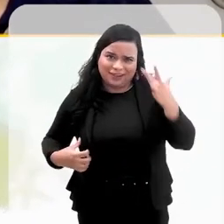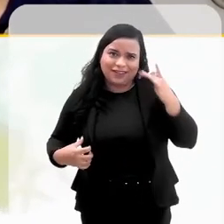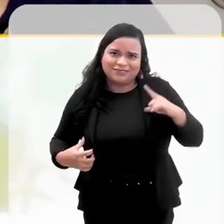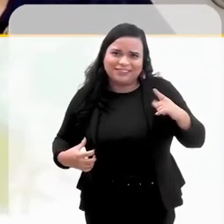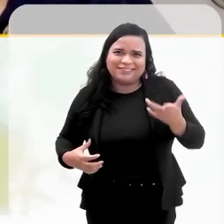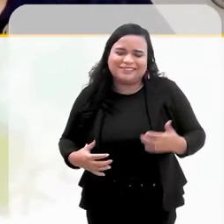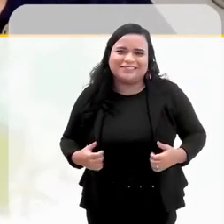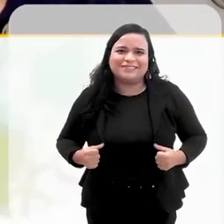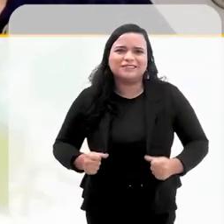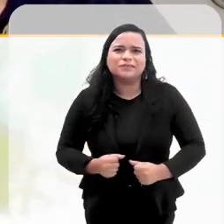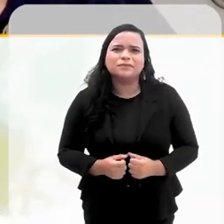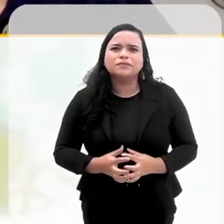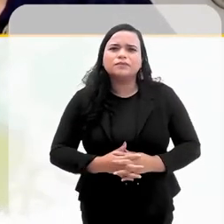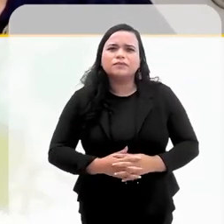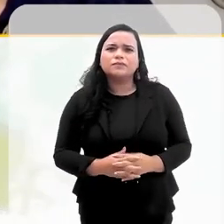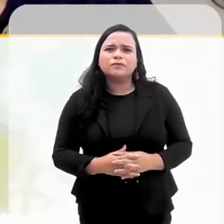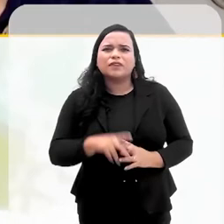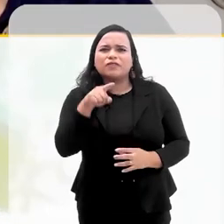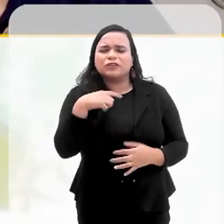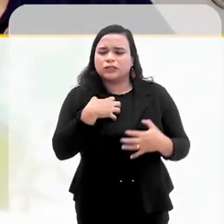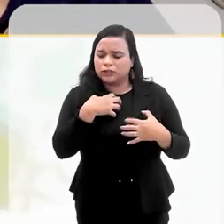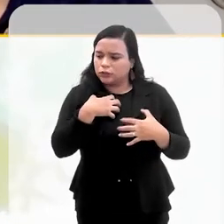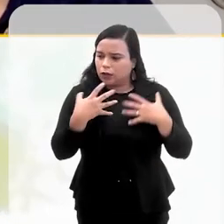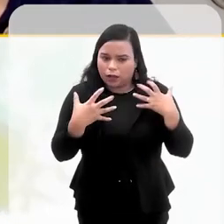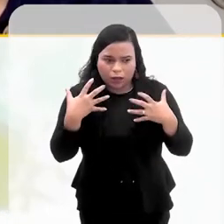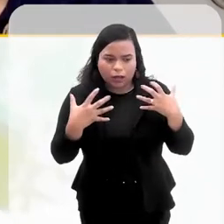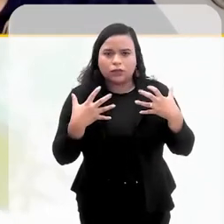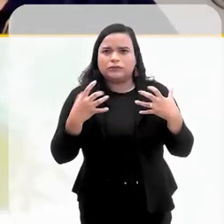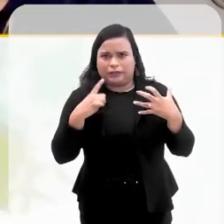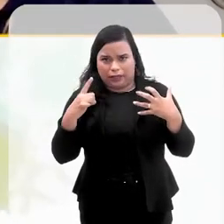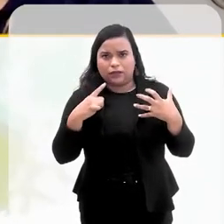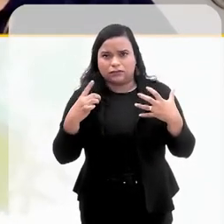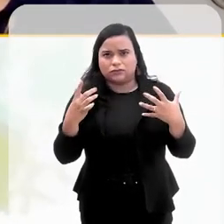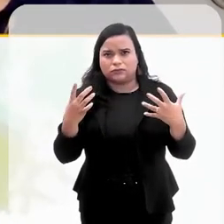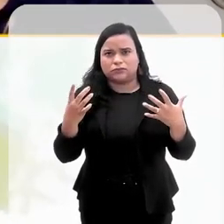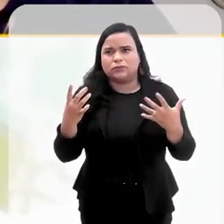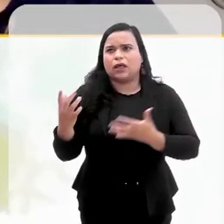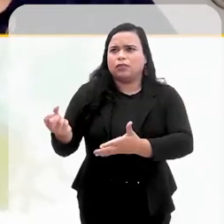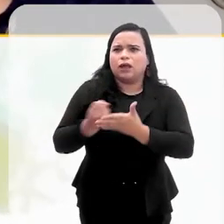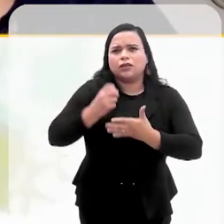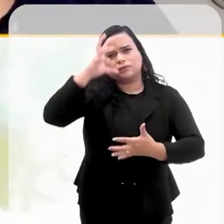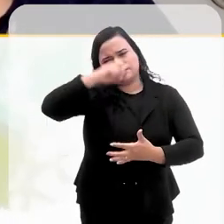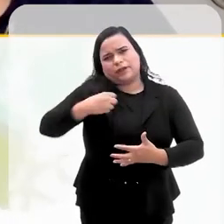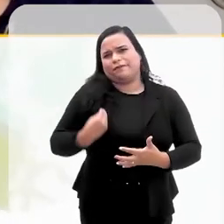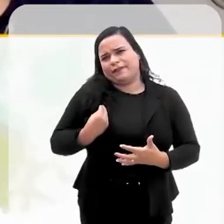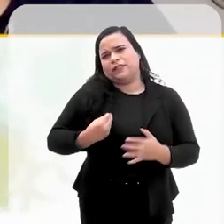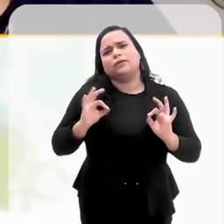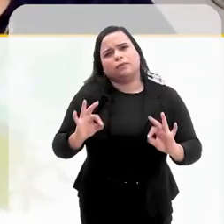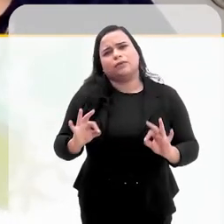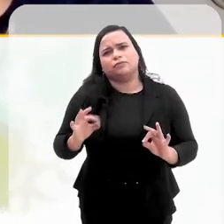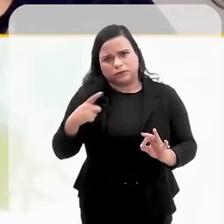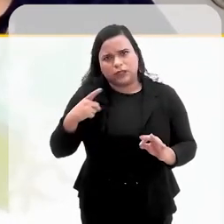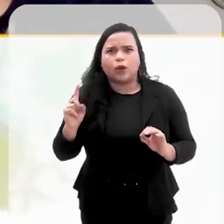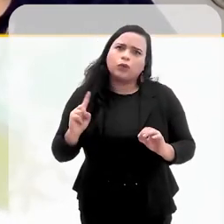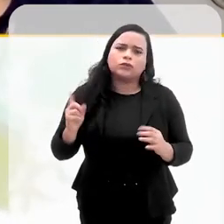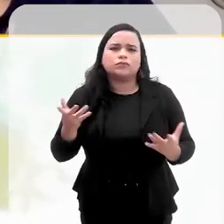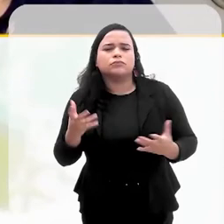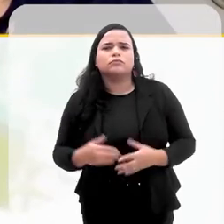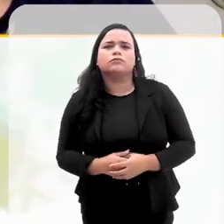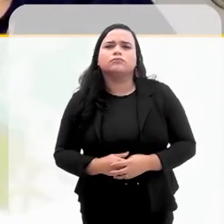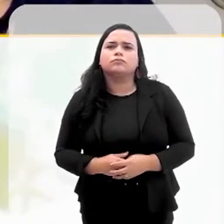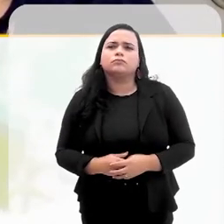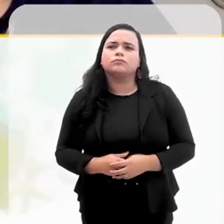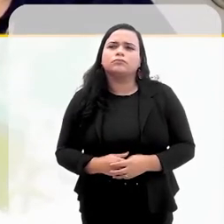assim, de trazer uma lição de vida mesmo. Eu acho que nós temos muitas histórias,